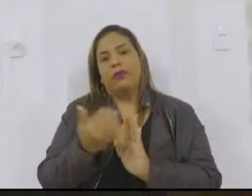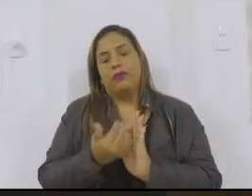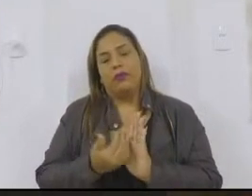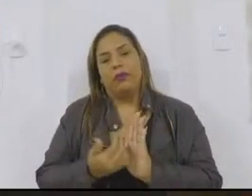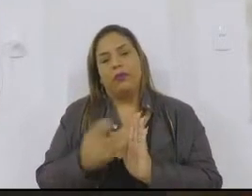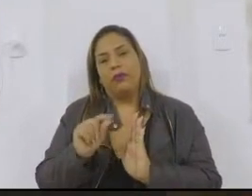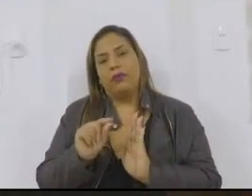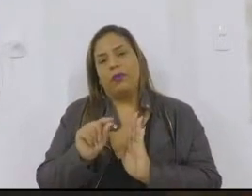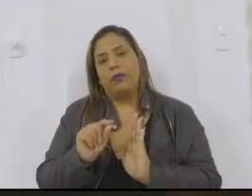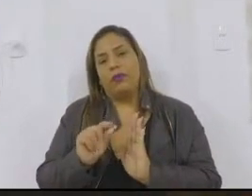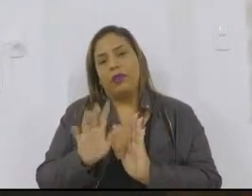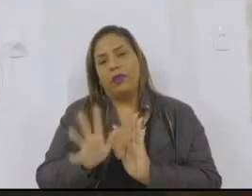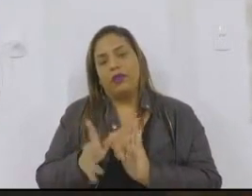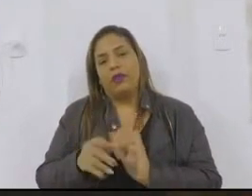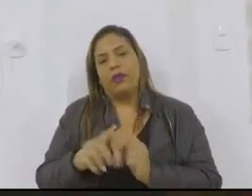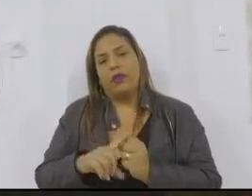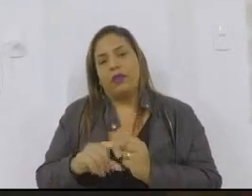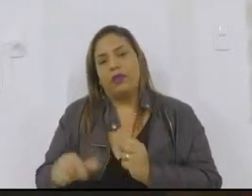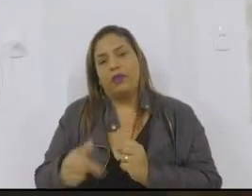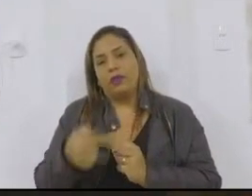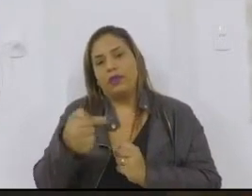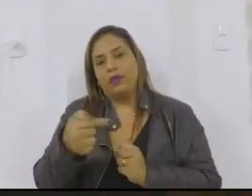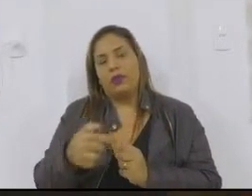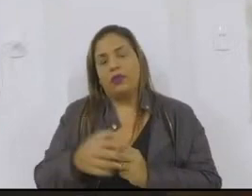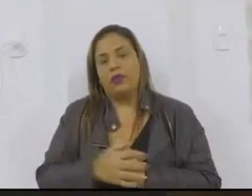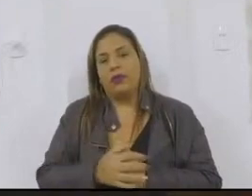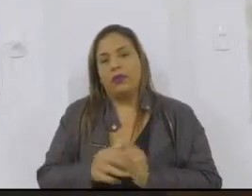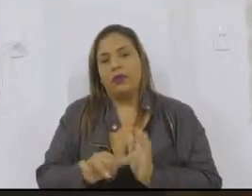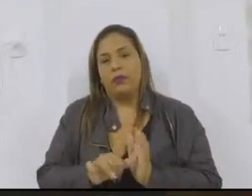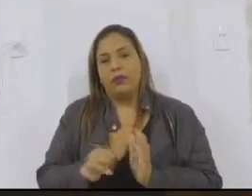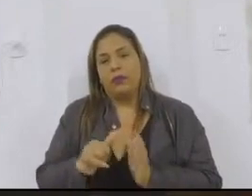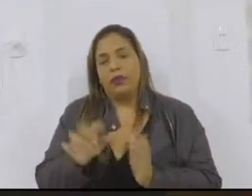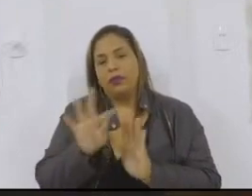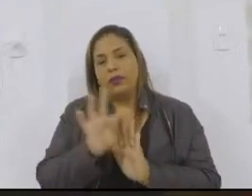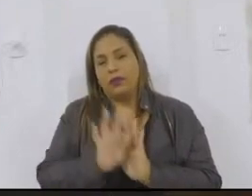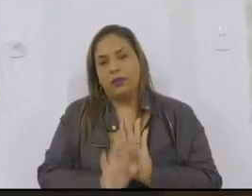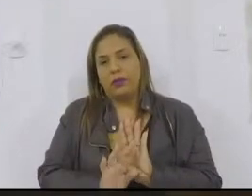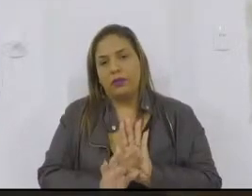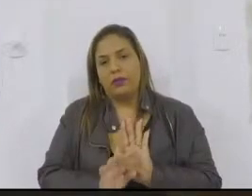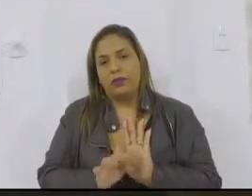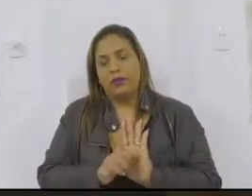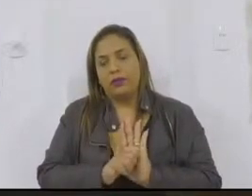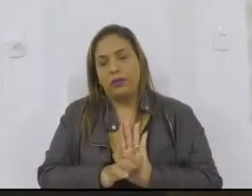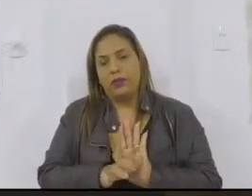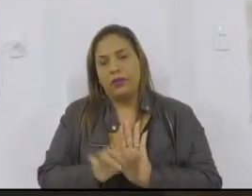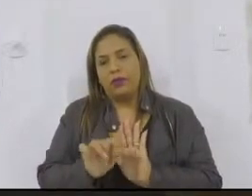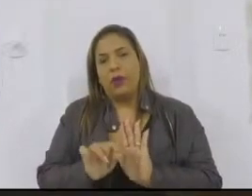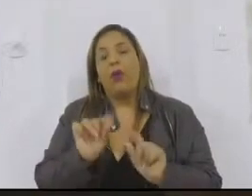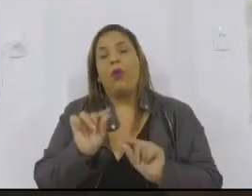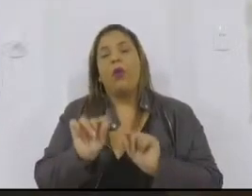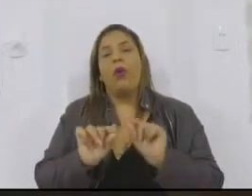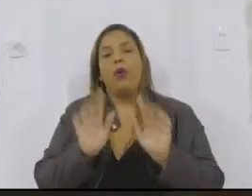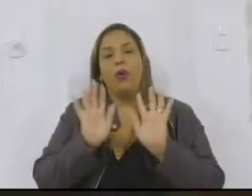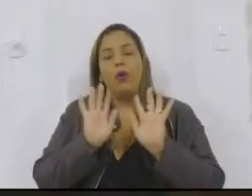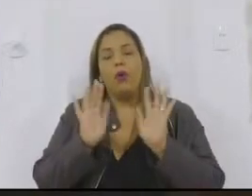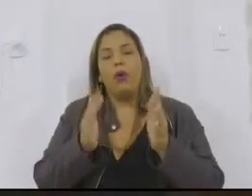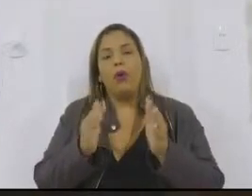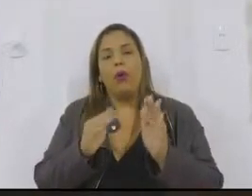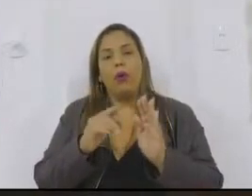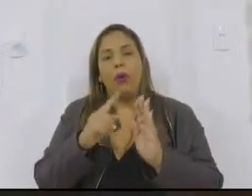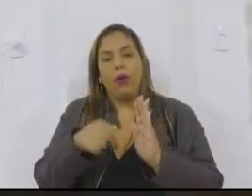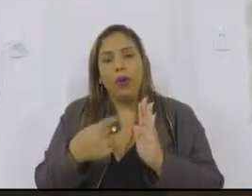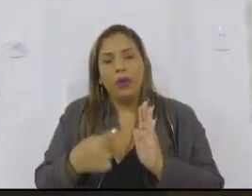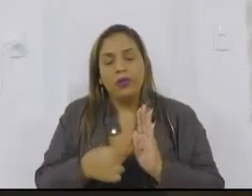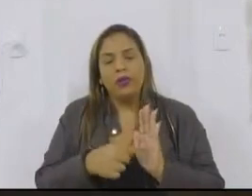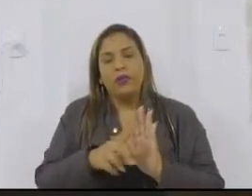menciona. Artigo 7º. O primeiro artigo do texto indicará o objeto da lei e o respectivo âmbito da